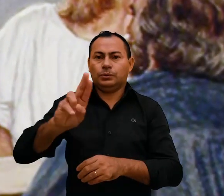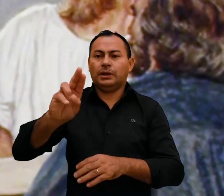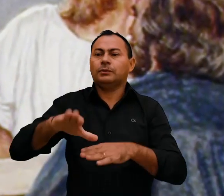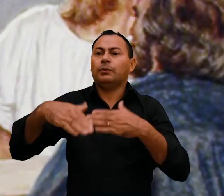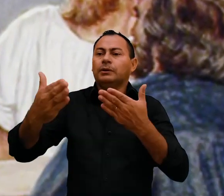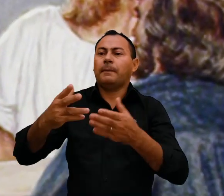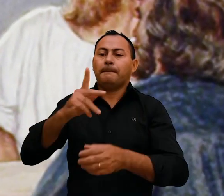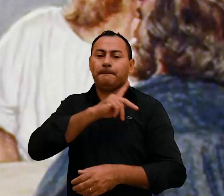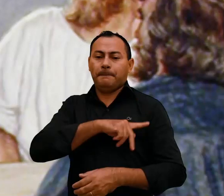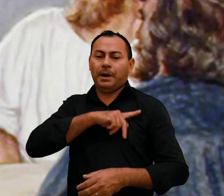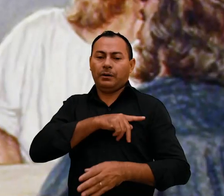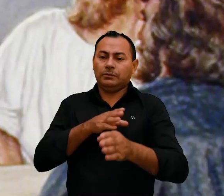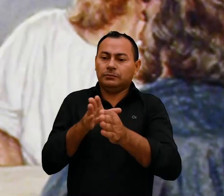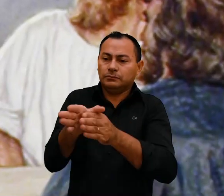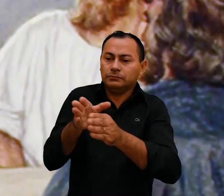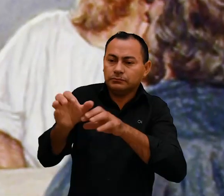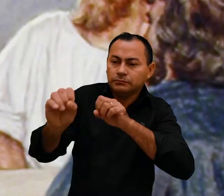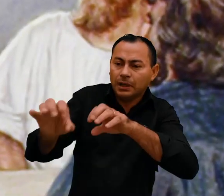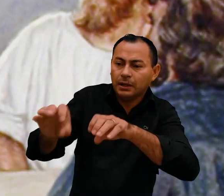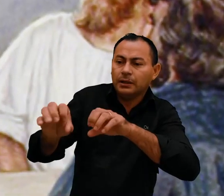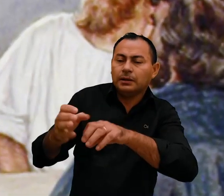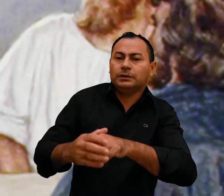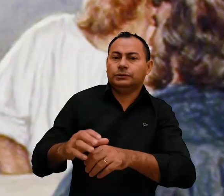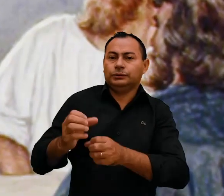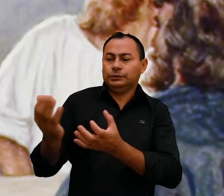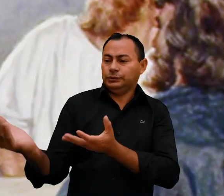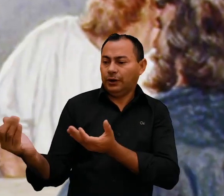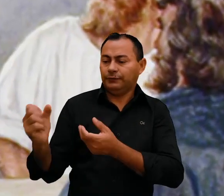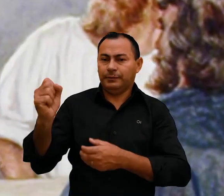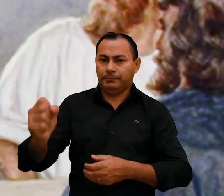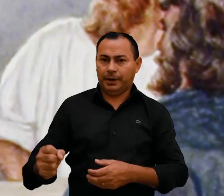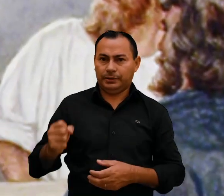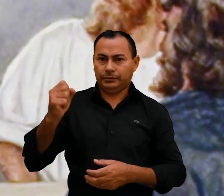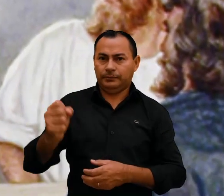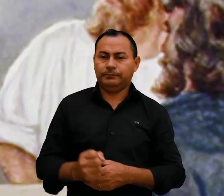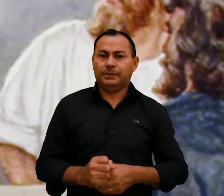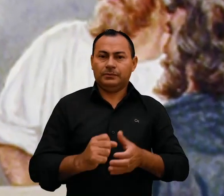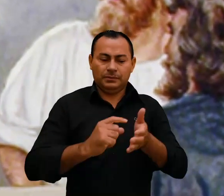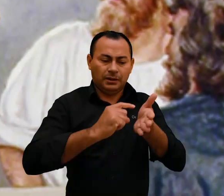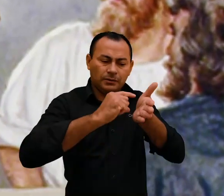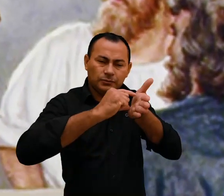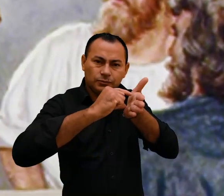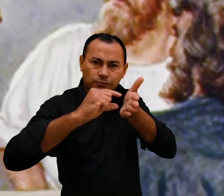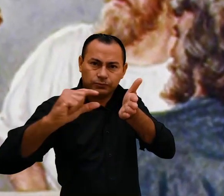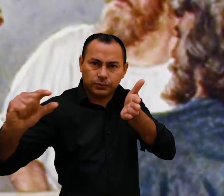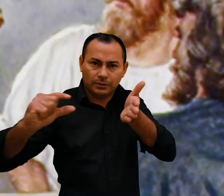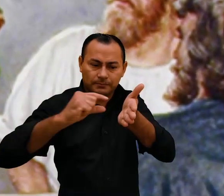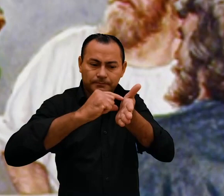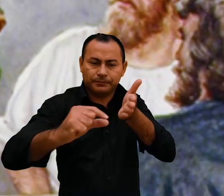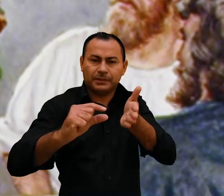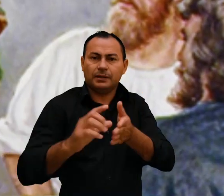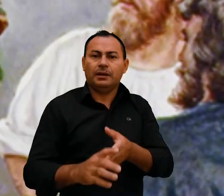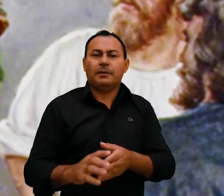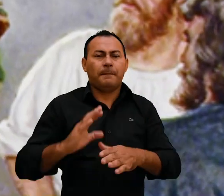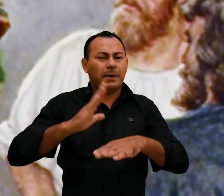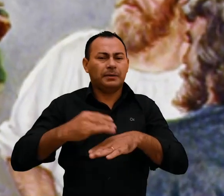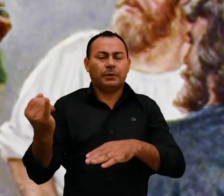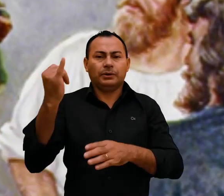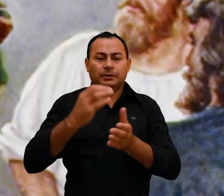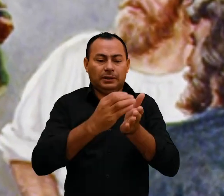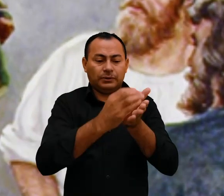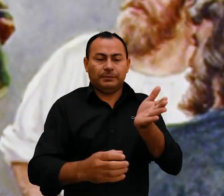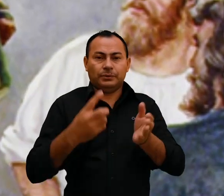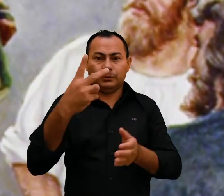foi aplicado quando o Paulo ensinou aquele jovem pastor é um dos Versículos mais importantes desta